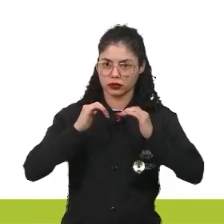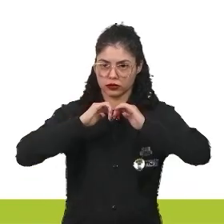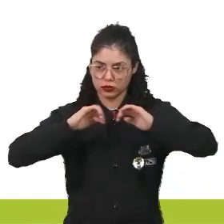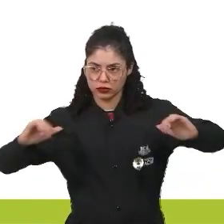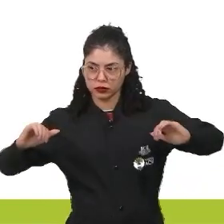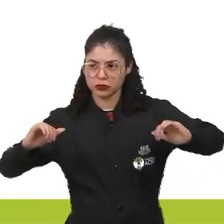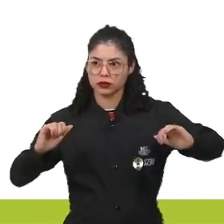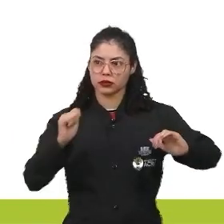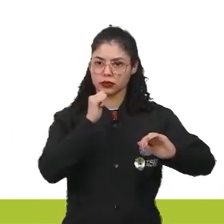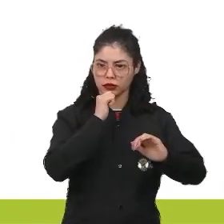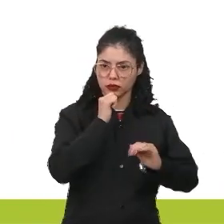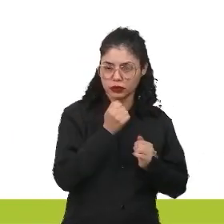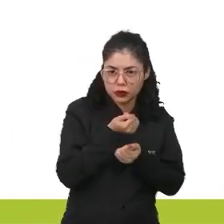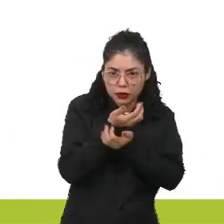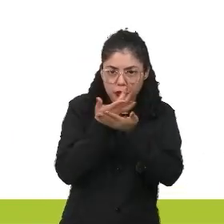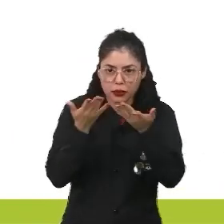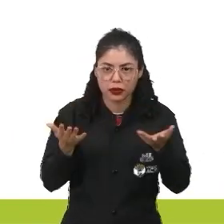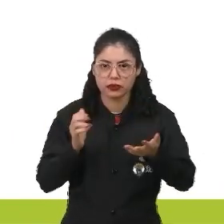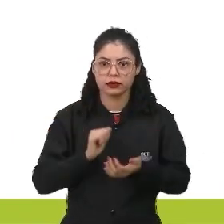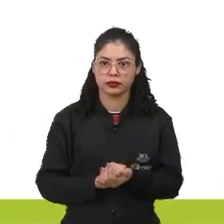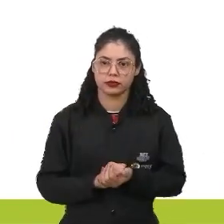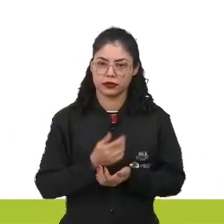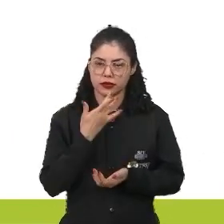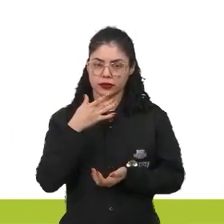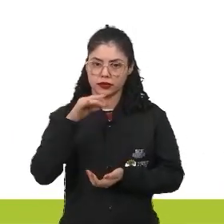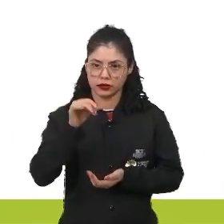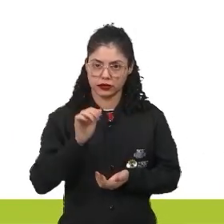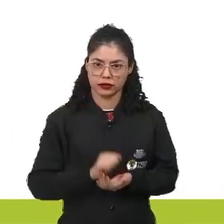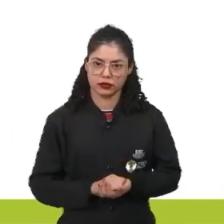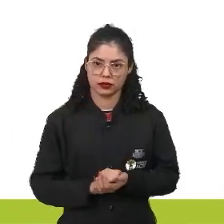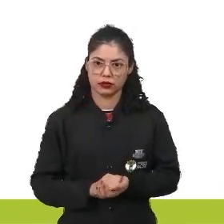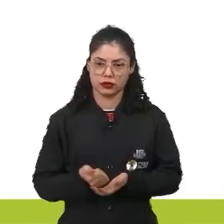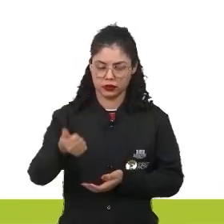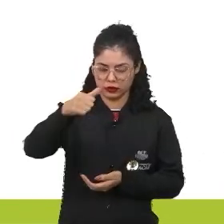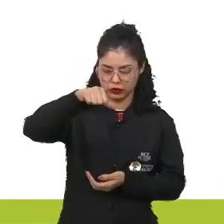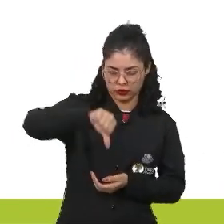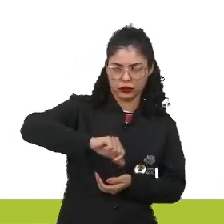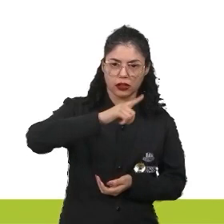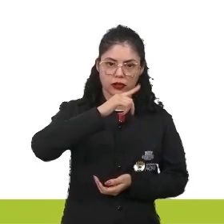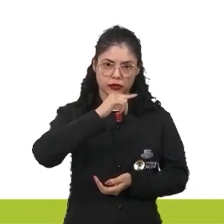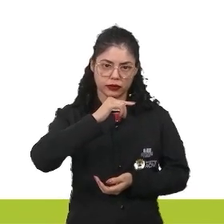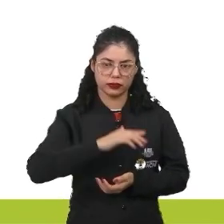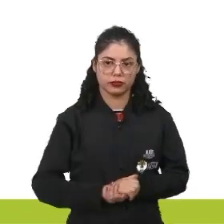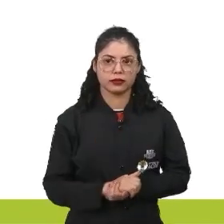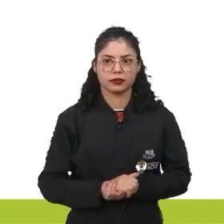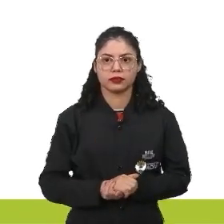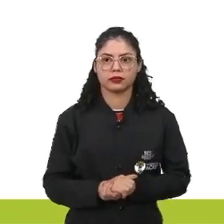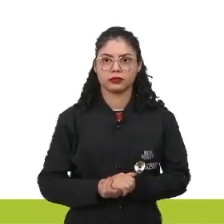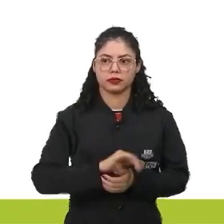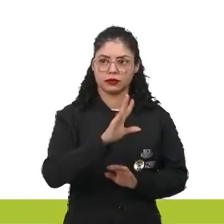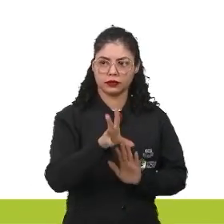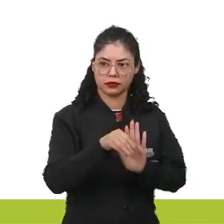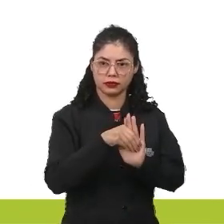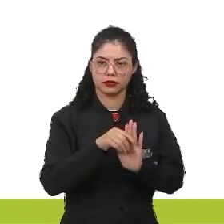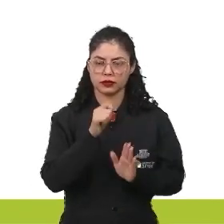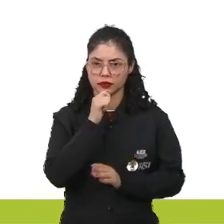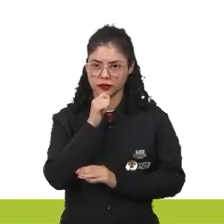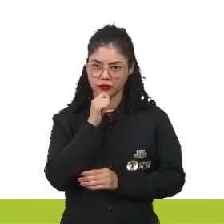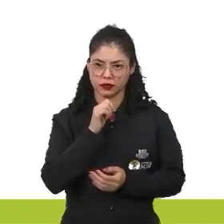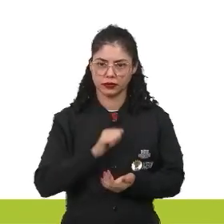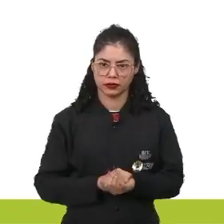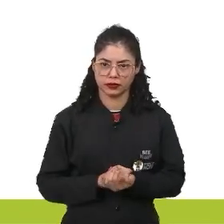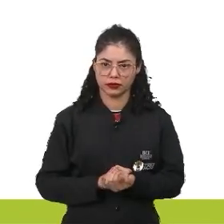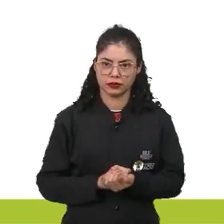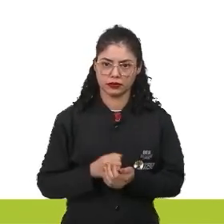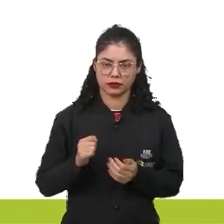a areia e o sal. O que eu vou fazer? Adicionar água nesse recipiente. Coloquei água nesse recipiente. O